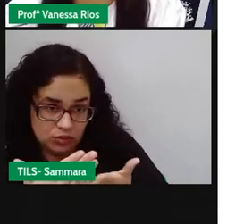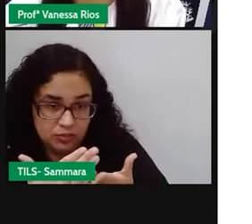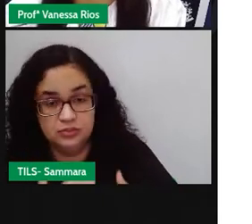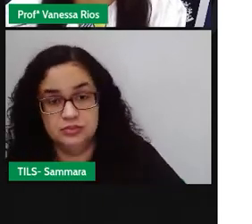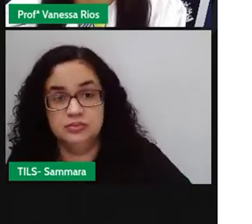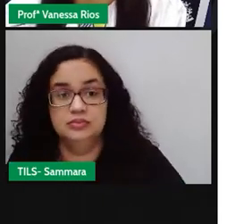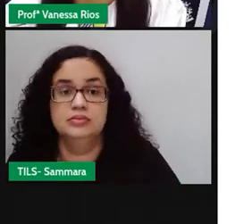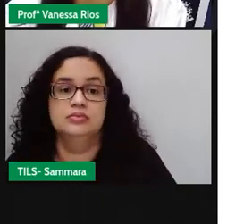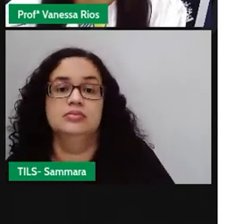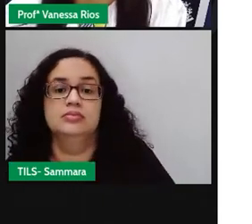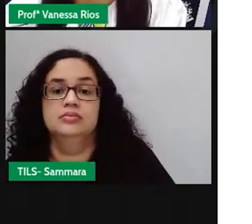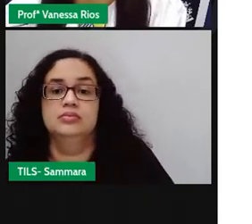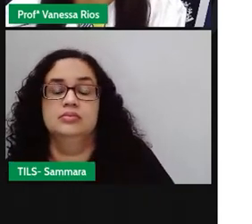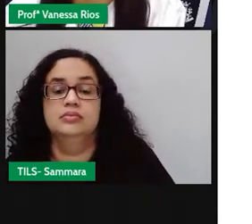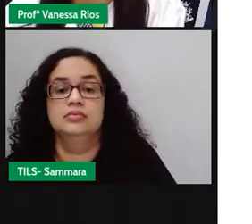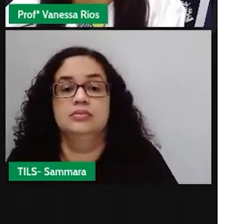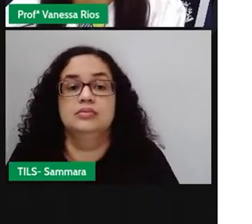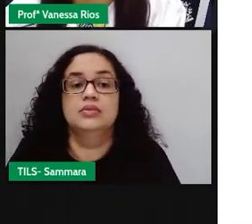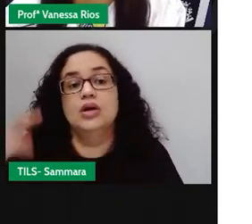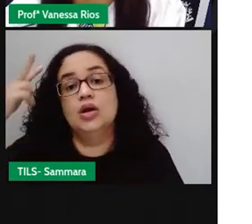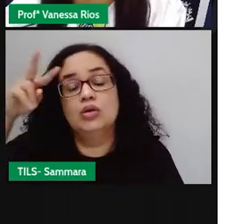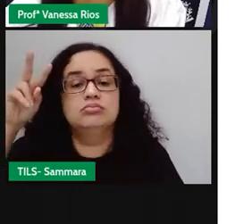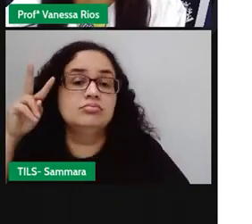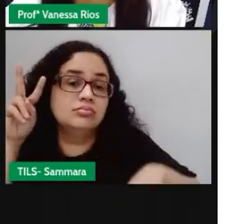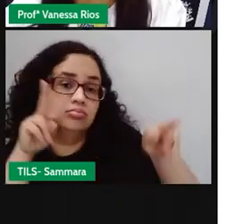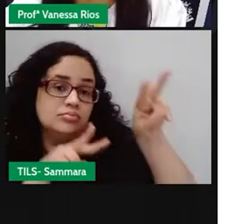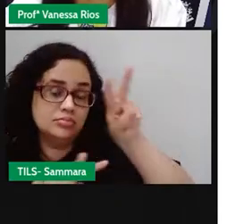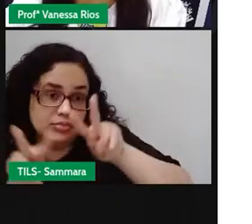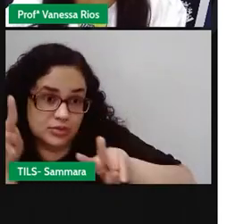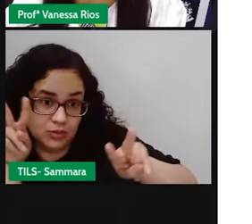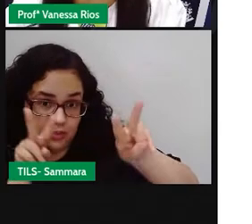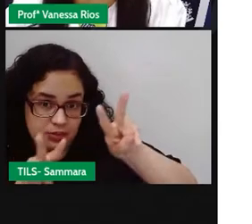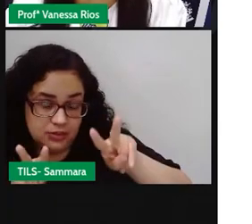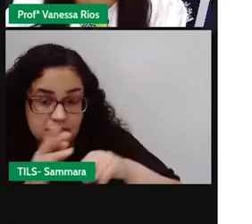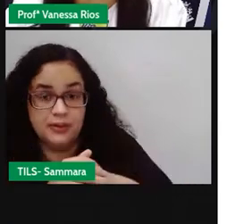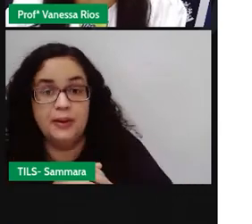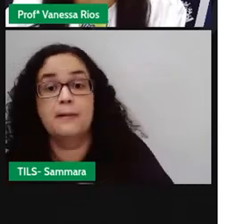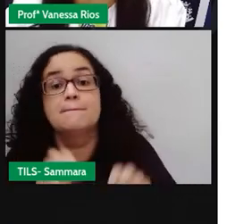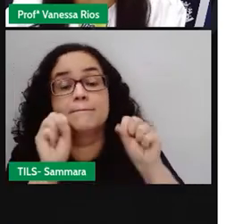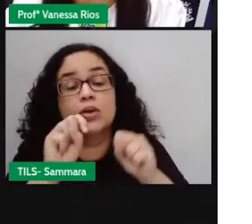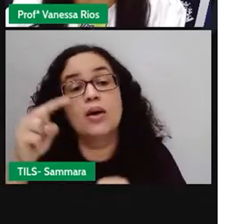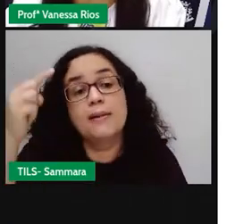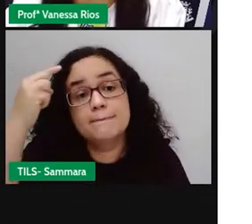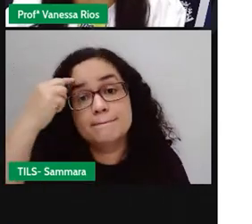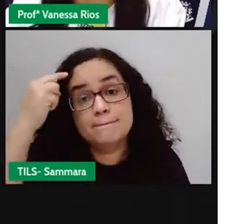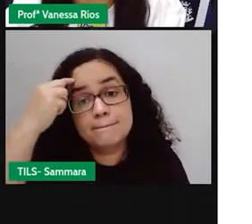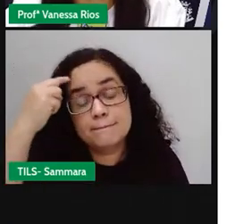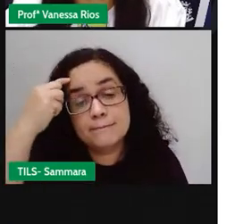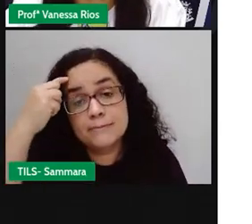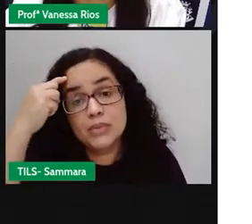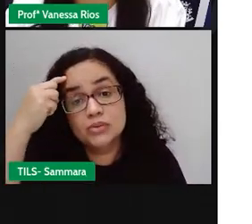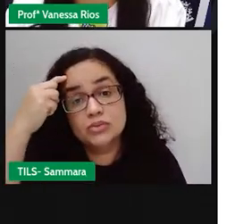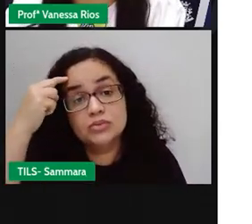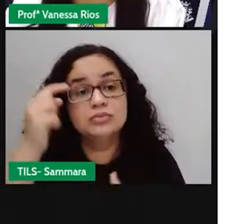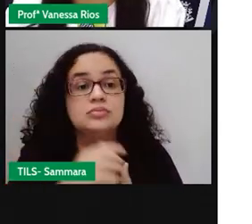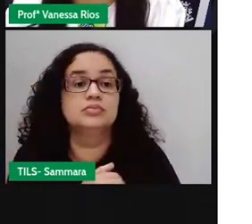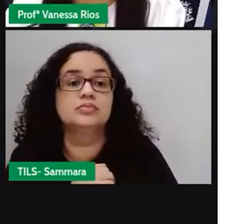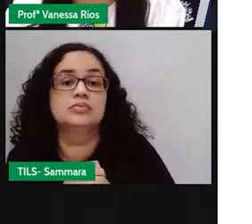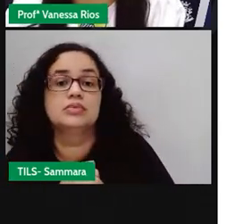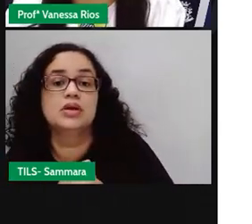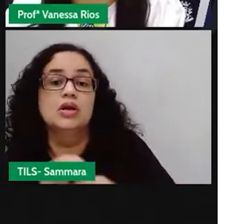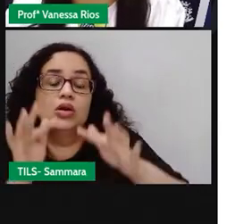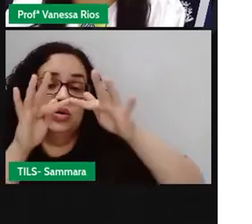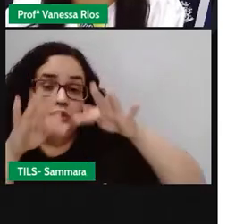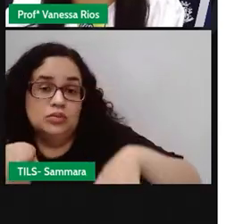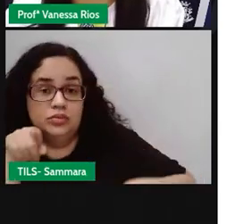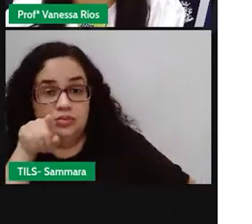ó, entre as nossas observações, para que a gente pense um pouquinho nesse ponto que está aí no